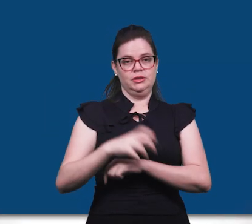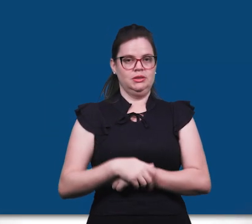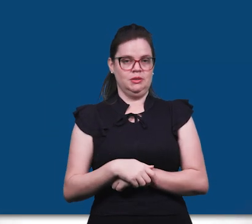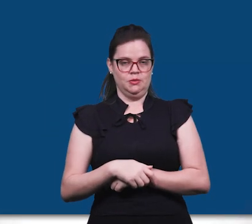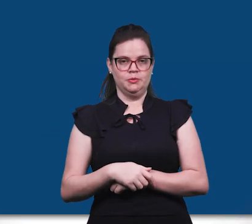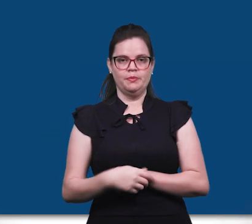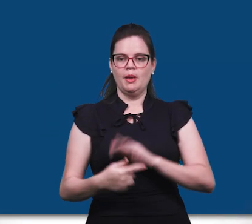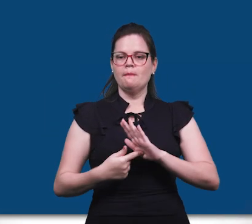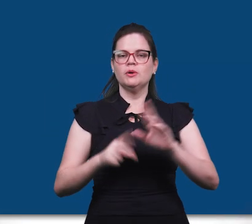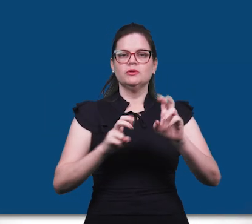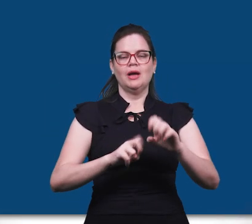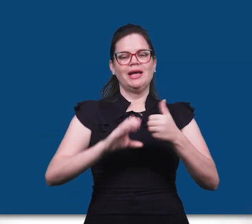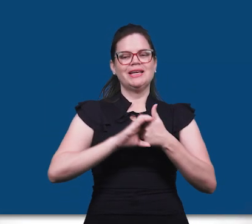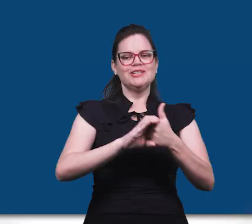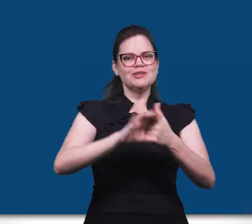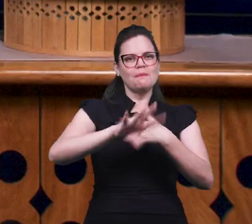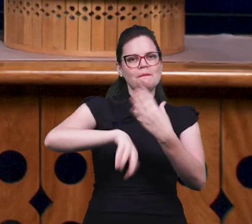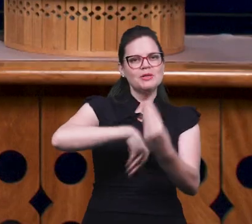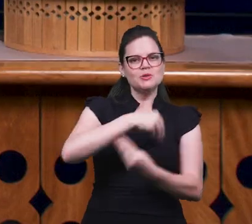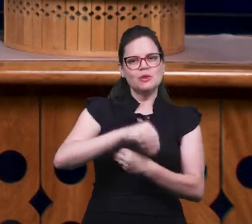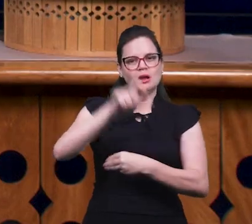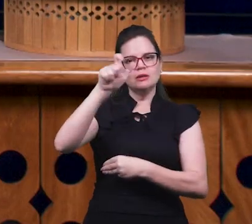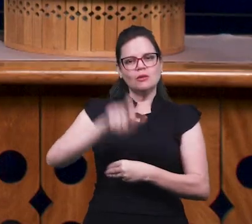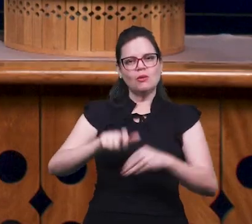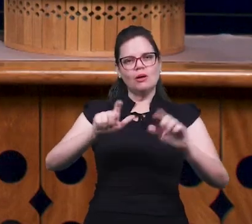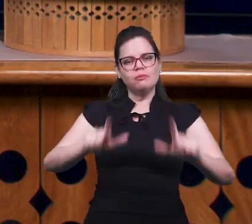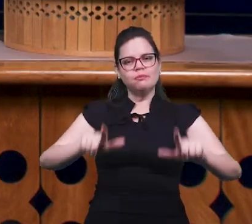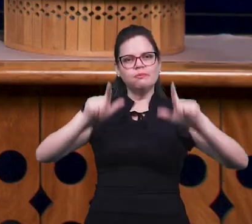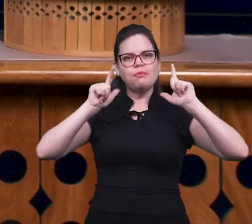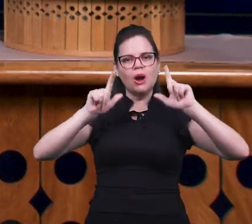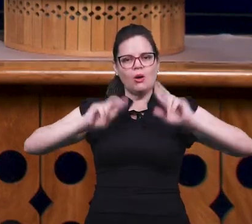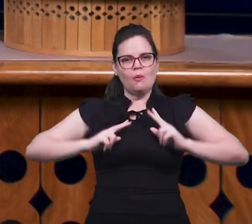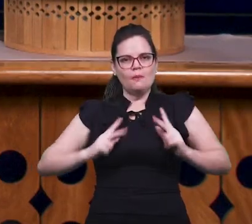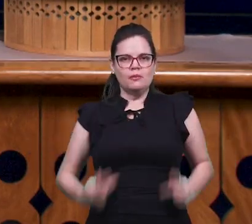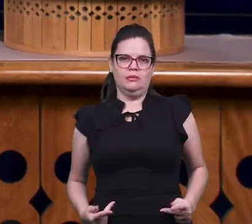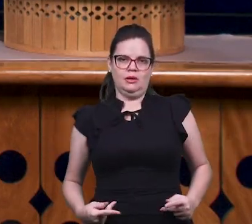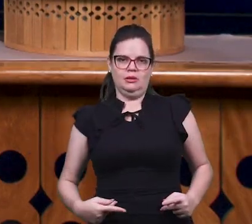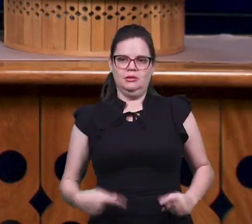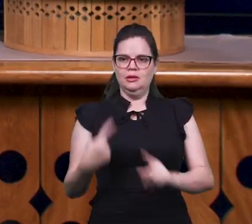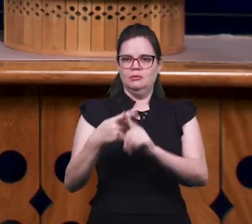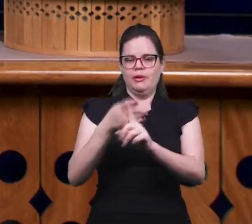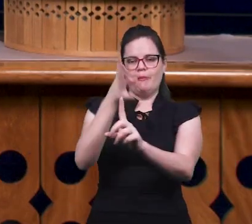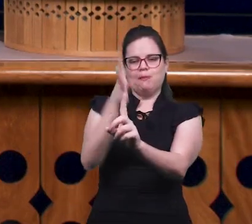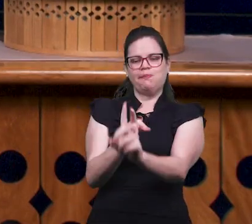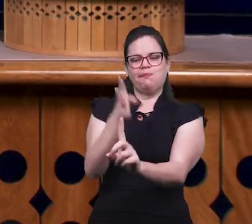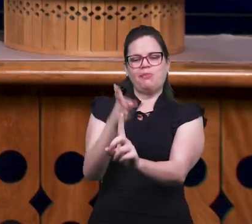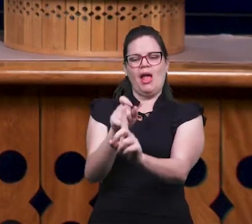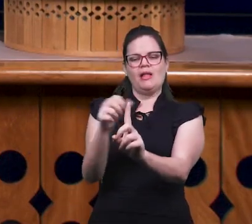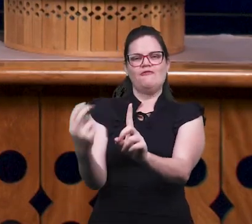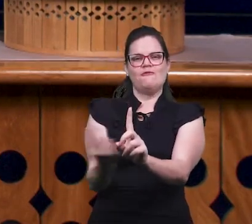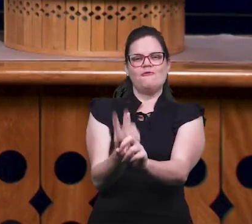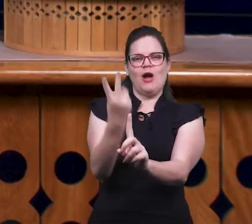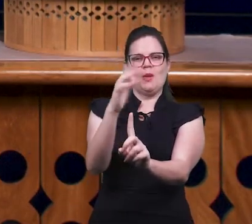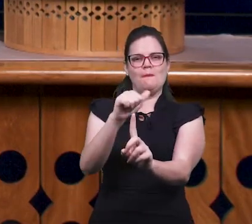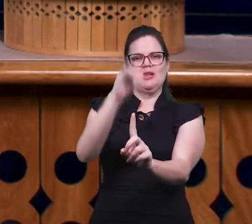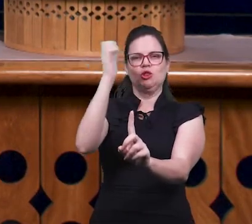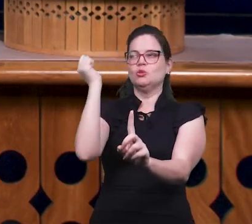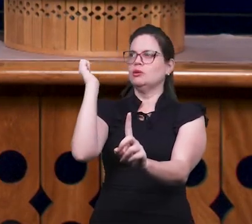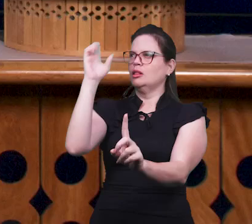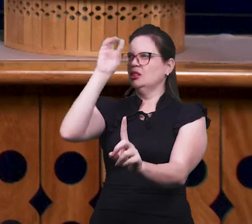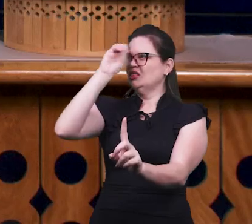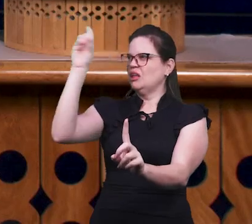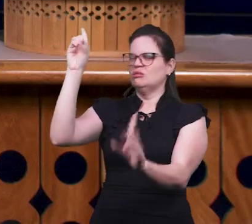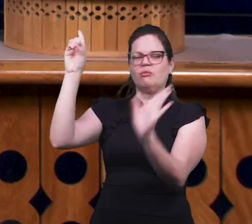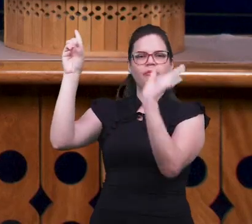mais a criatura que o Criador. Então, o que está acontecendo hoje? A criatura, o homem passou a ser valorizado,